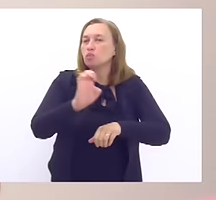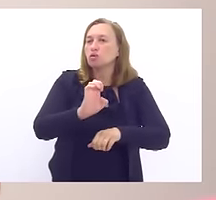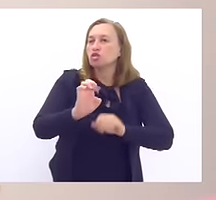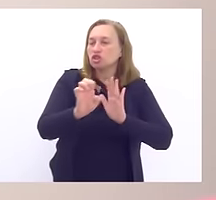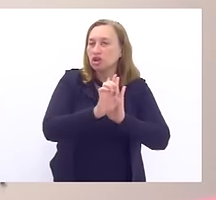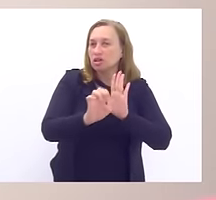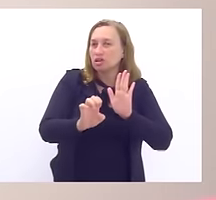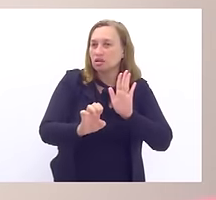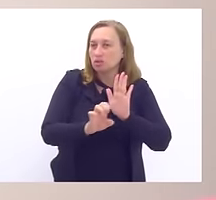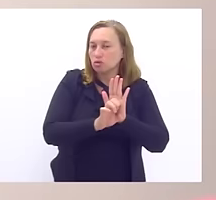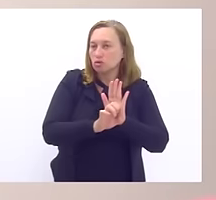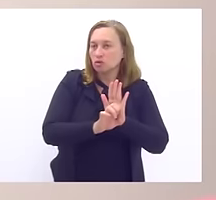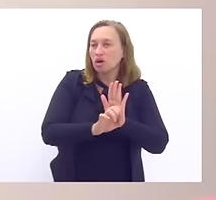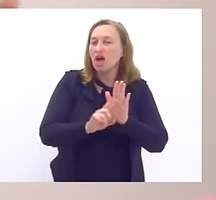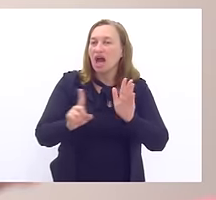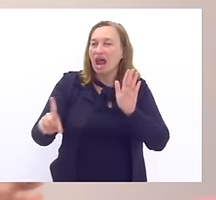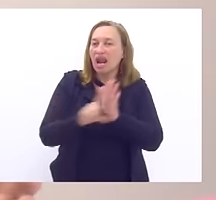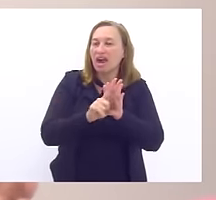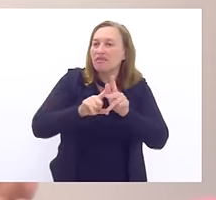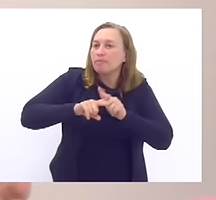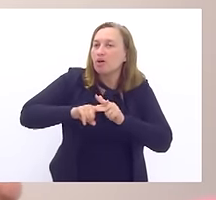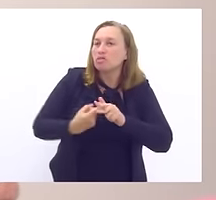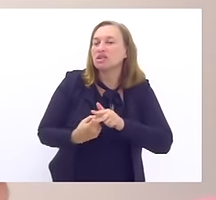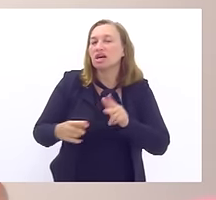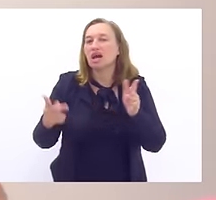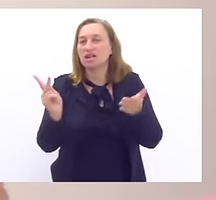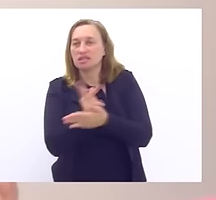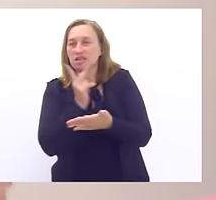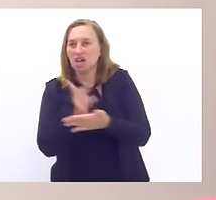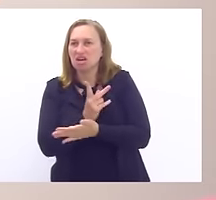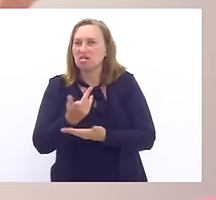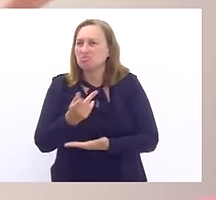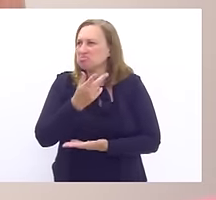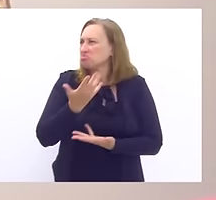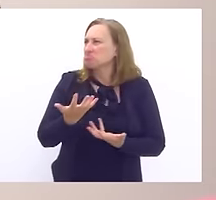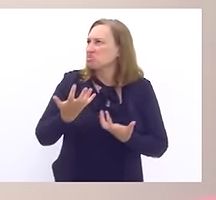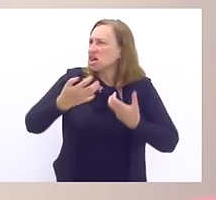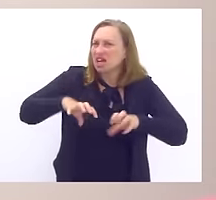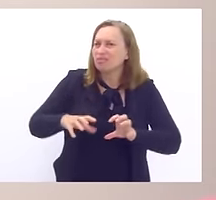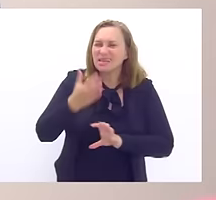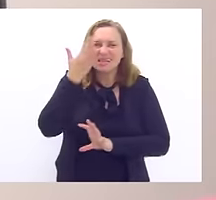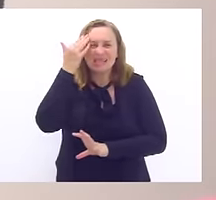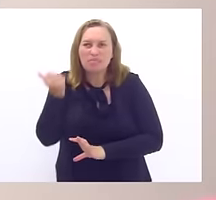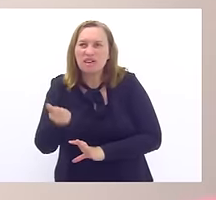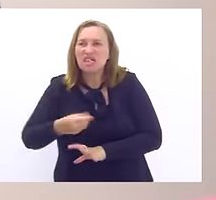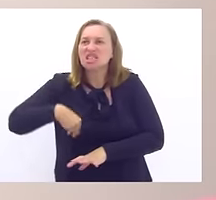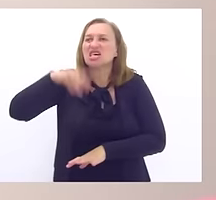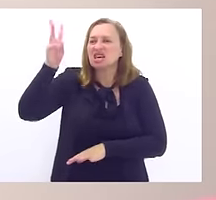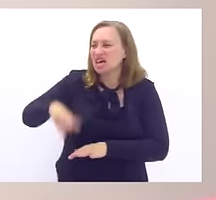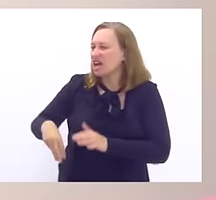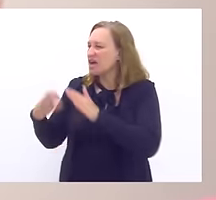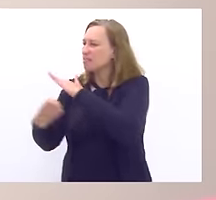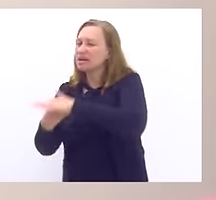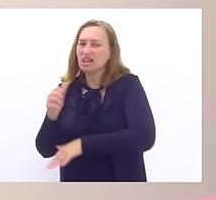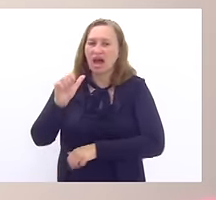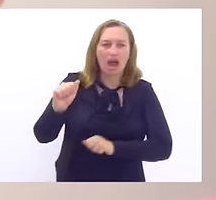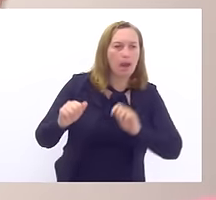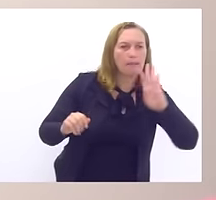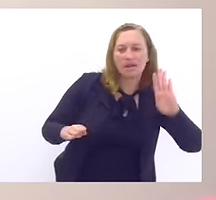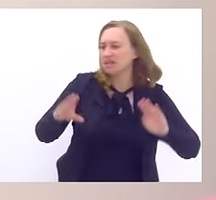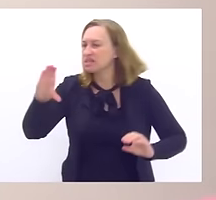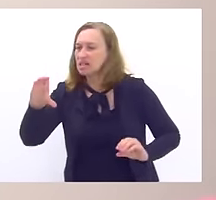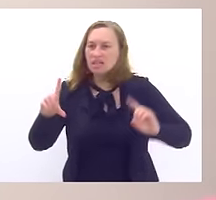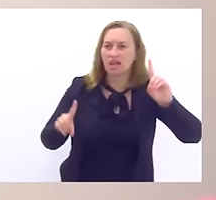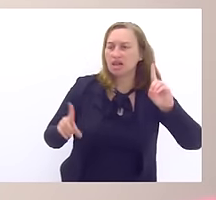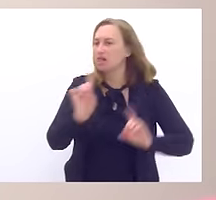isso vem para corrigir essas irregularidades ninguém aqui quer saber de quem é a empresa Mas